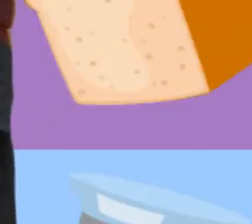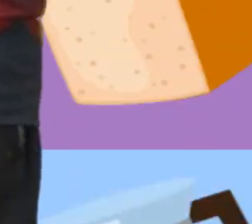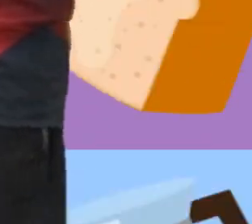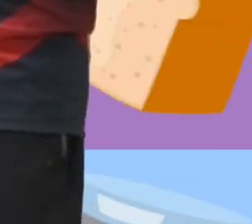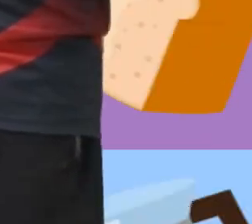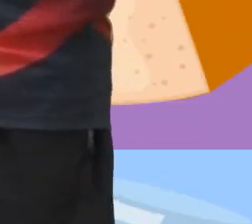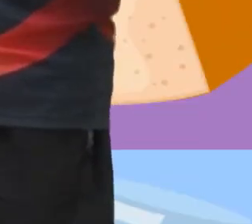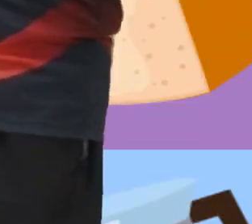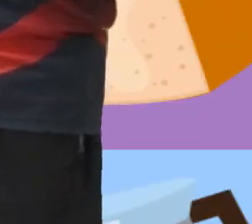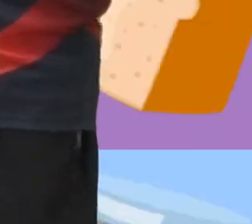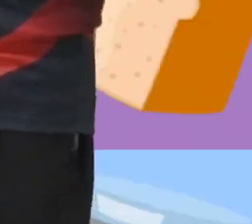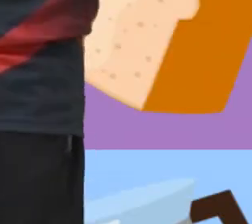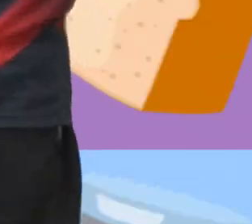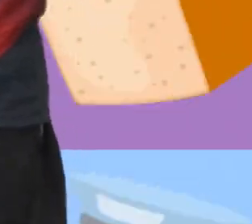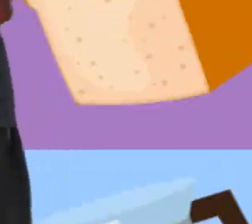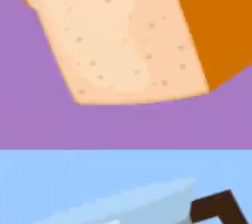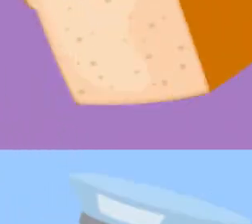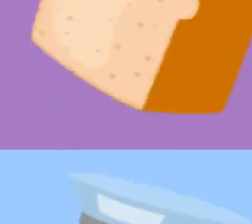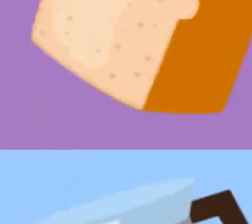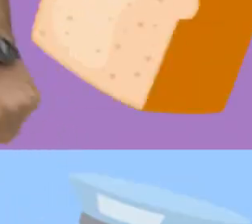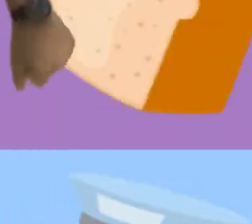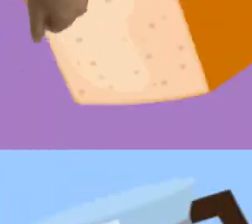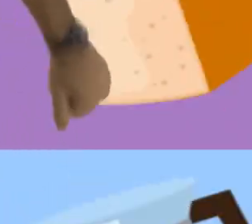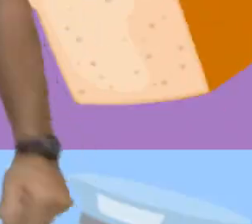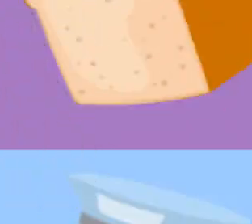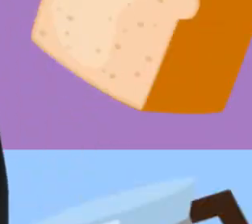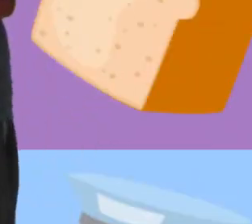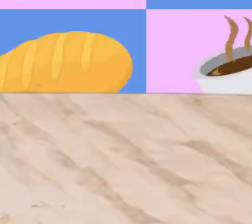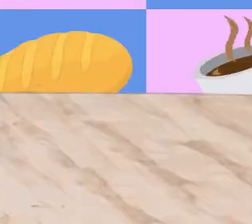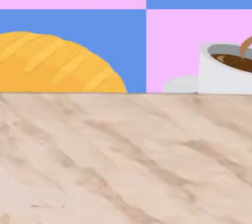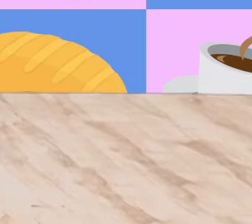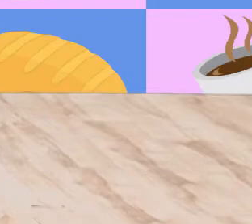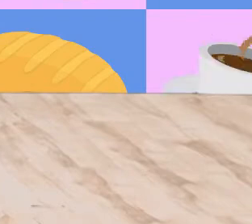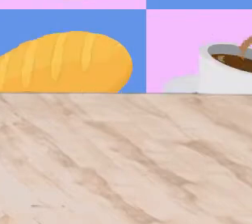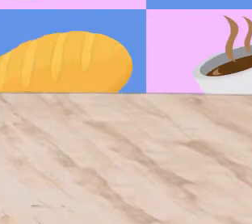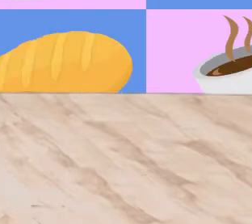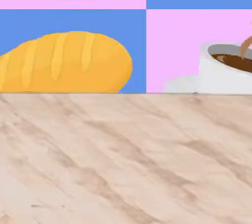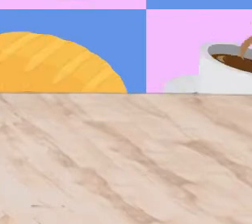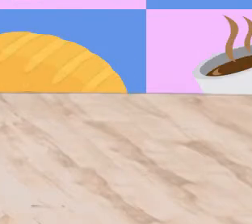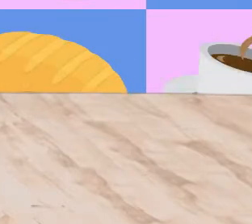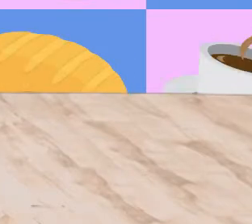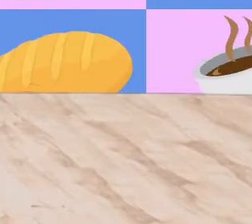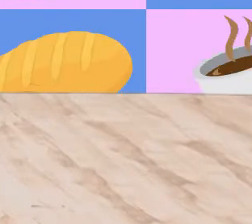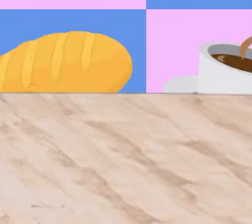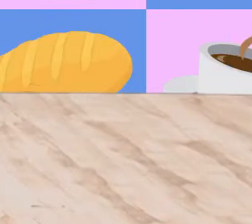Pois forte eu quero ser.